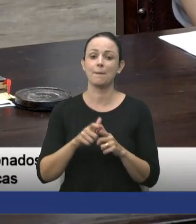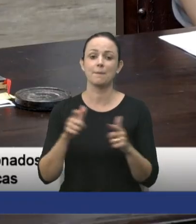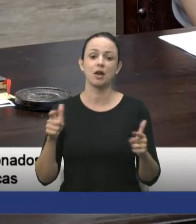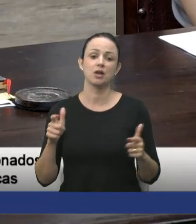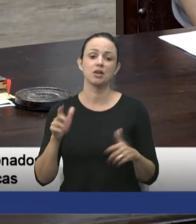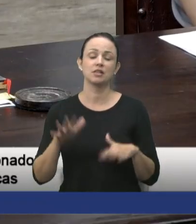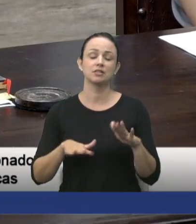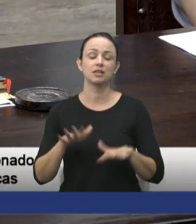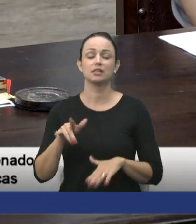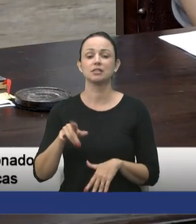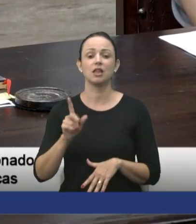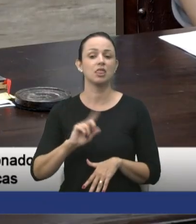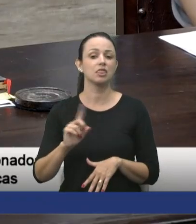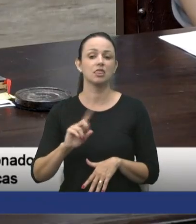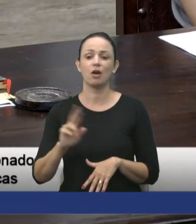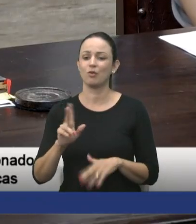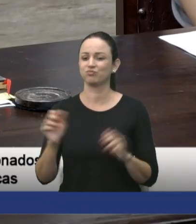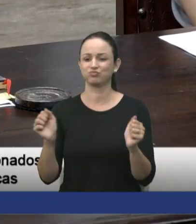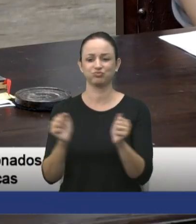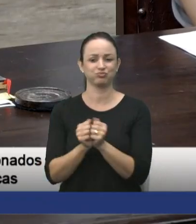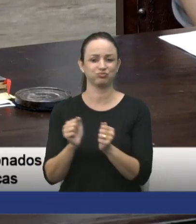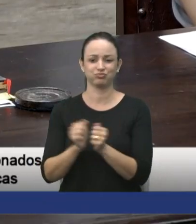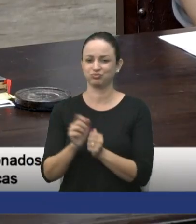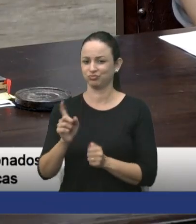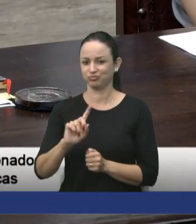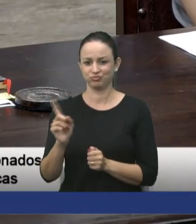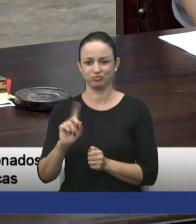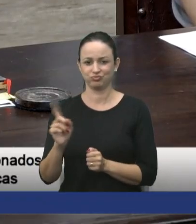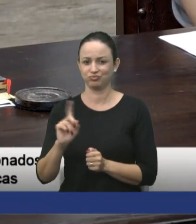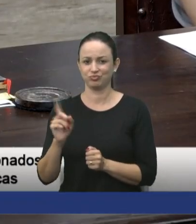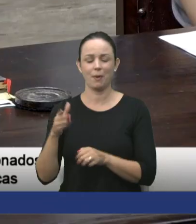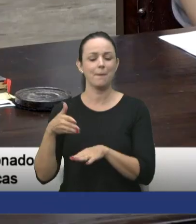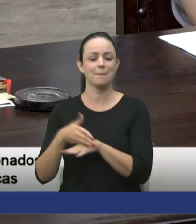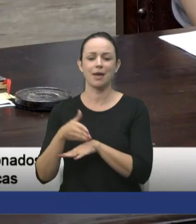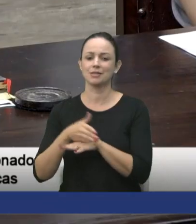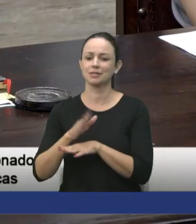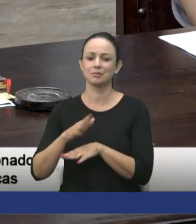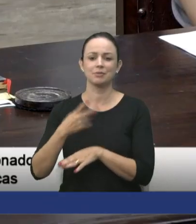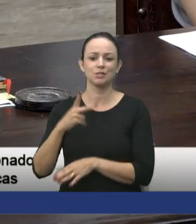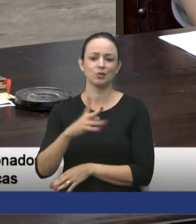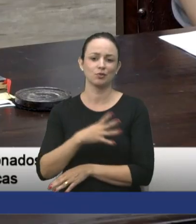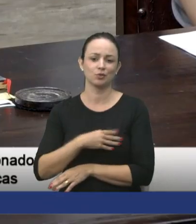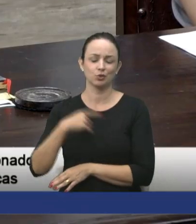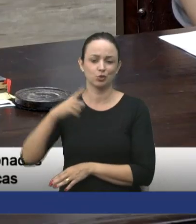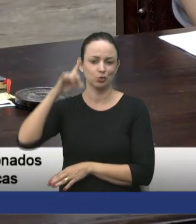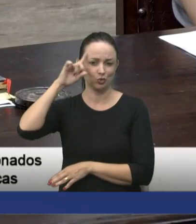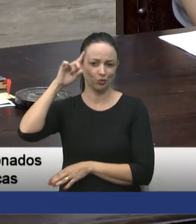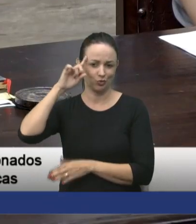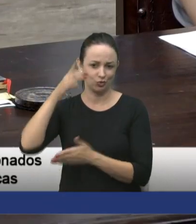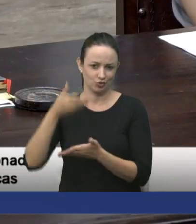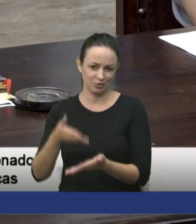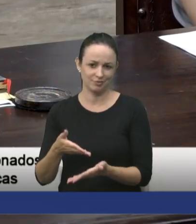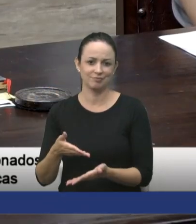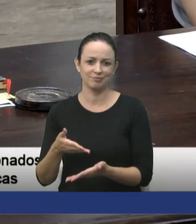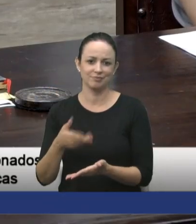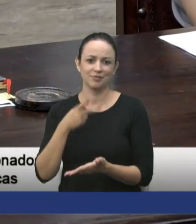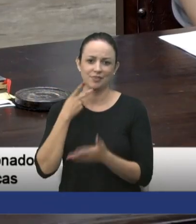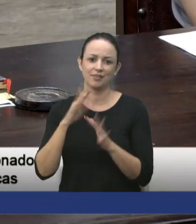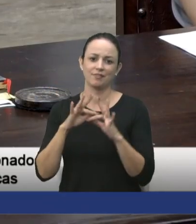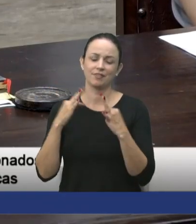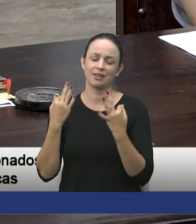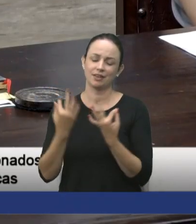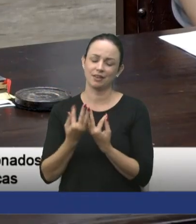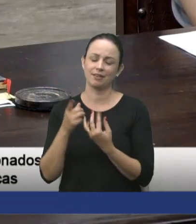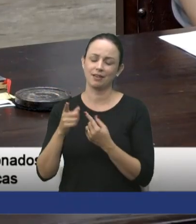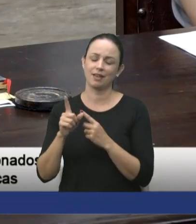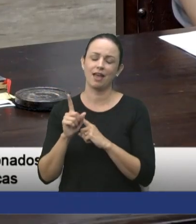não estão juntos e participando do dia a dia, principalmente quando a gente está falando de famílias